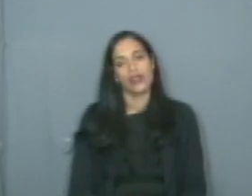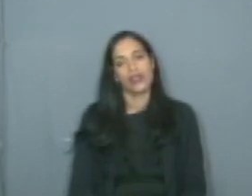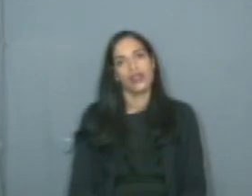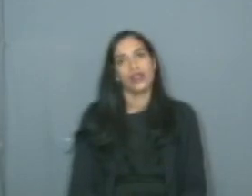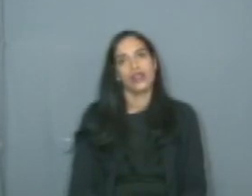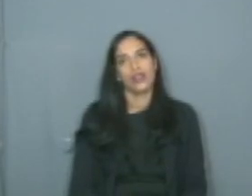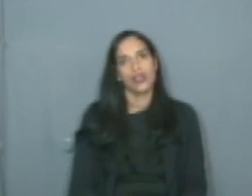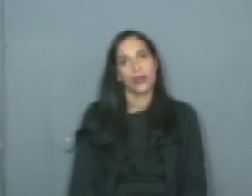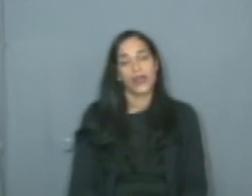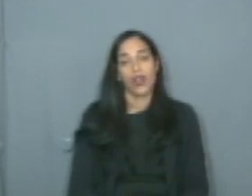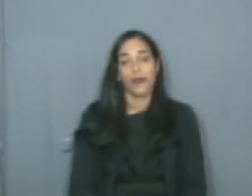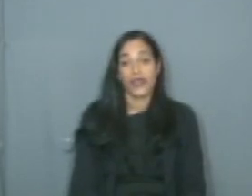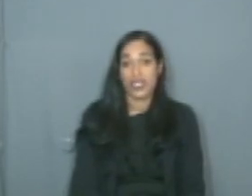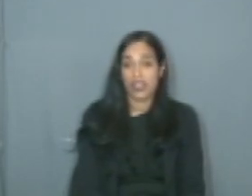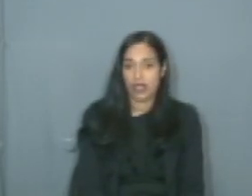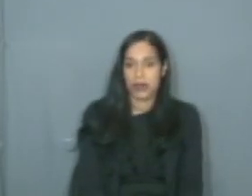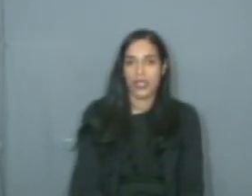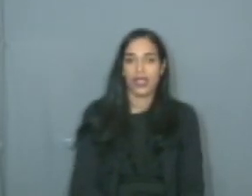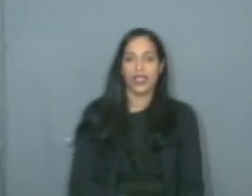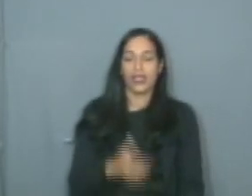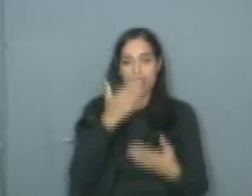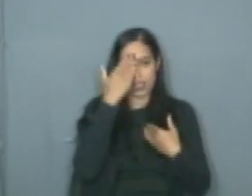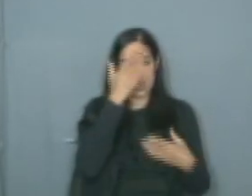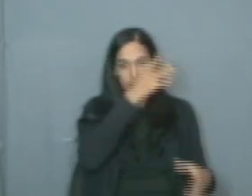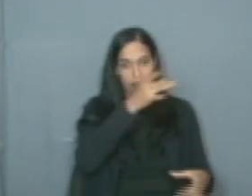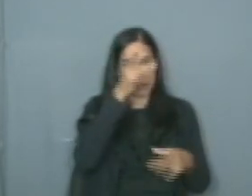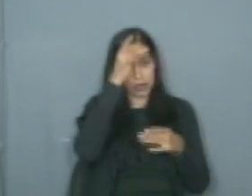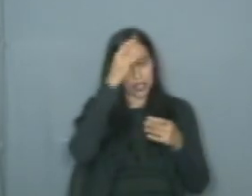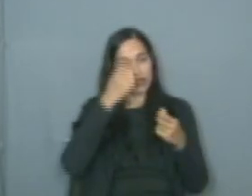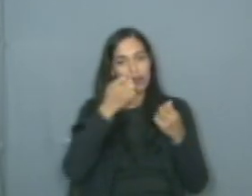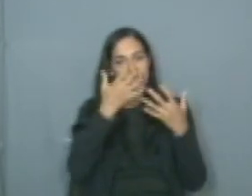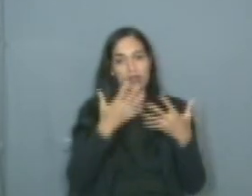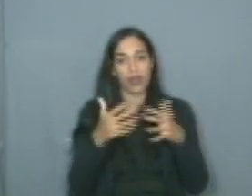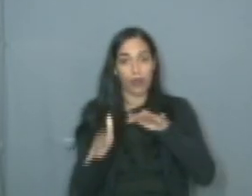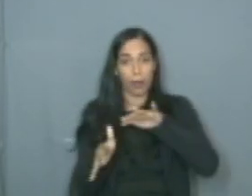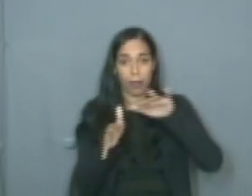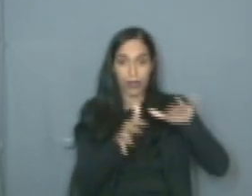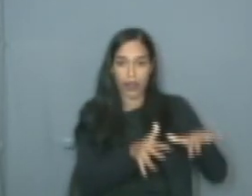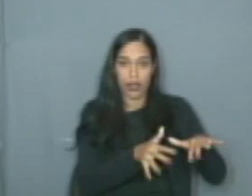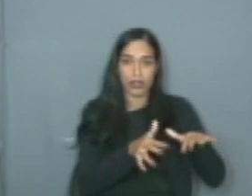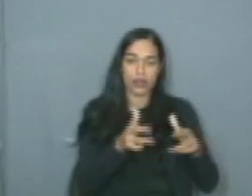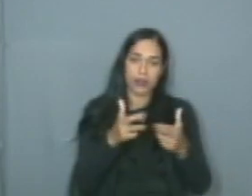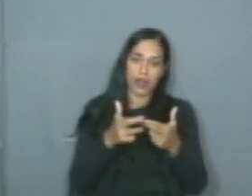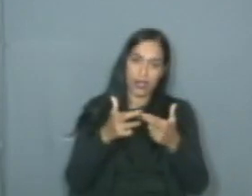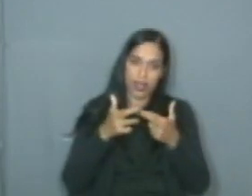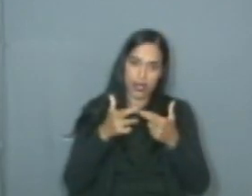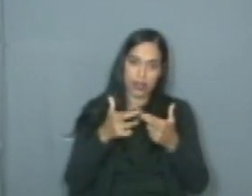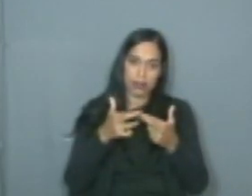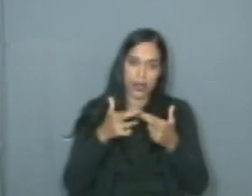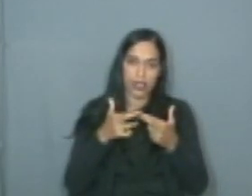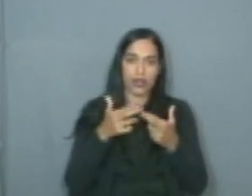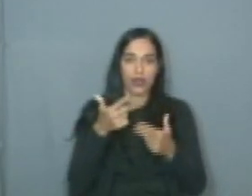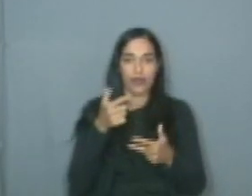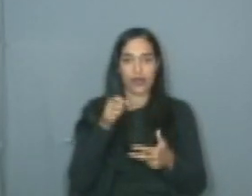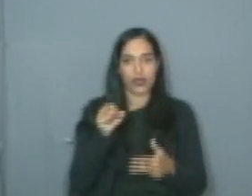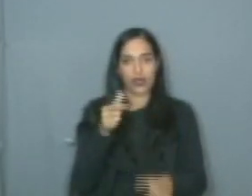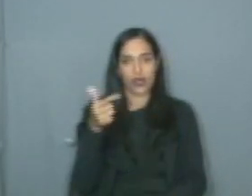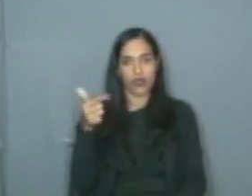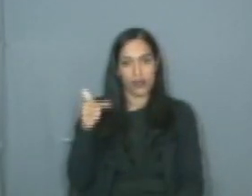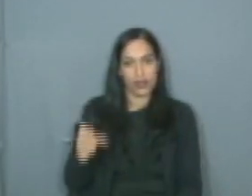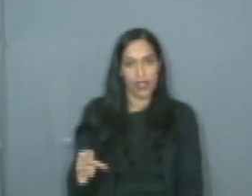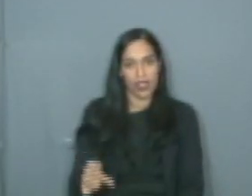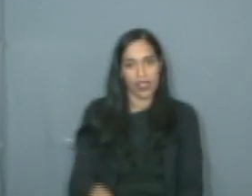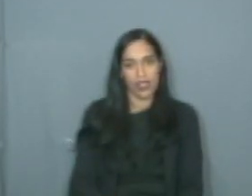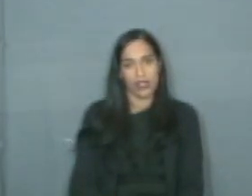Basicamente é isso. Então, agradeço os apartes, foram muito esclarecedores. Eu vou passar para o próximo requerimento, 2827,